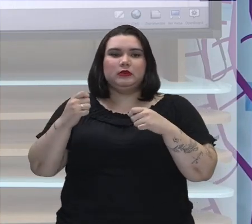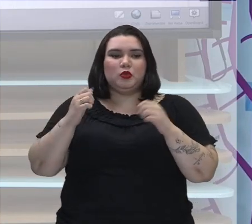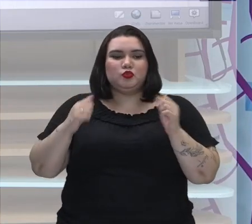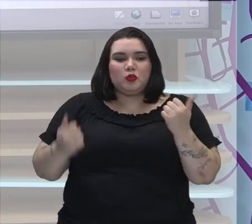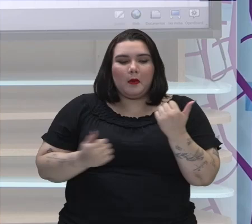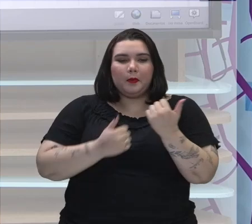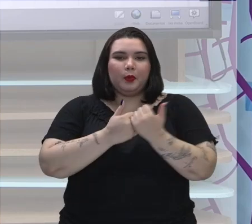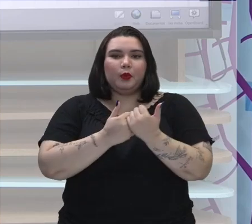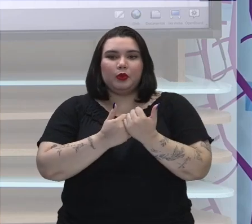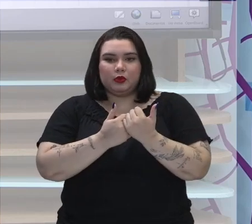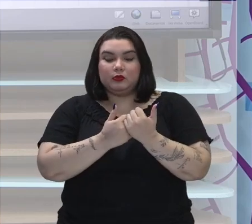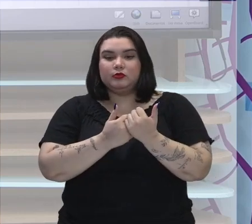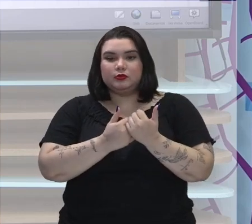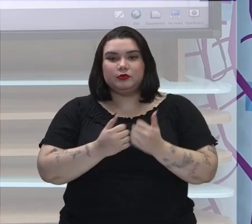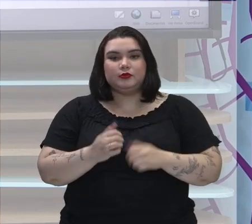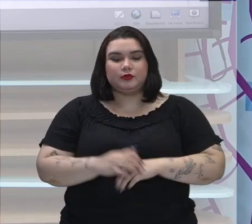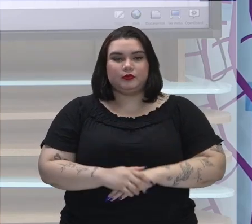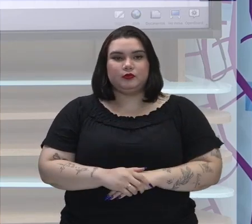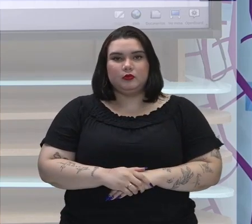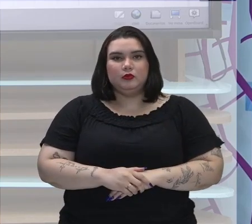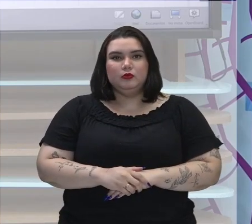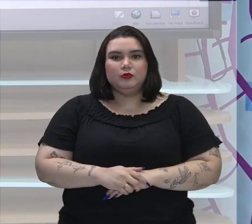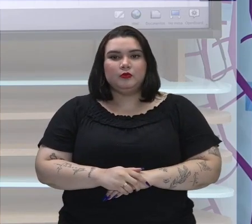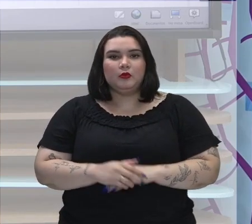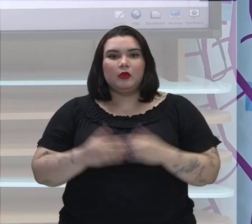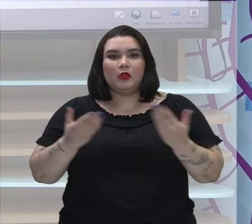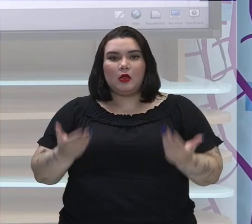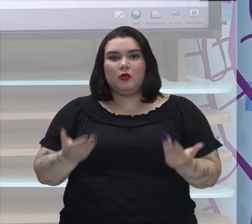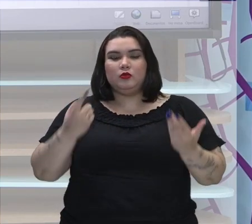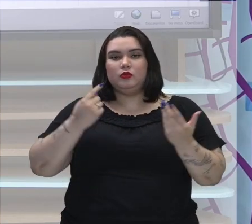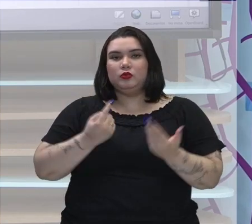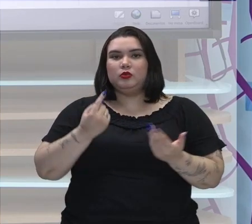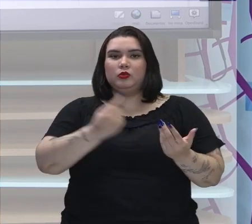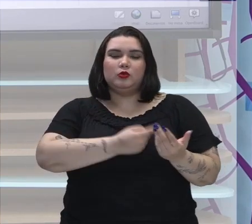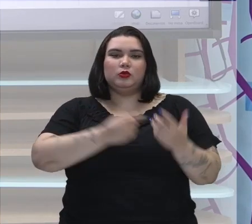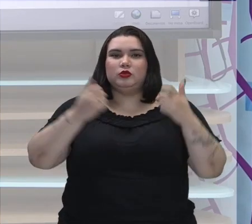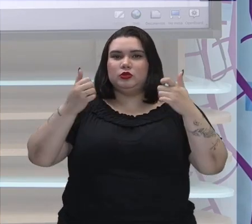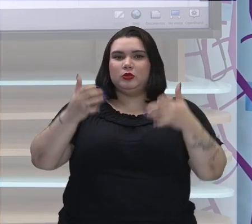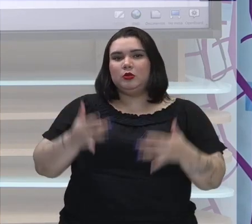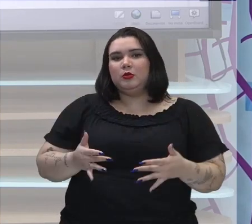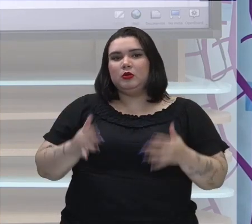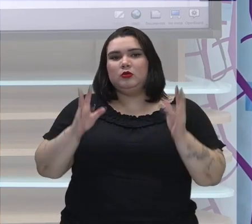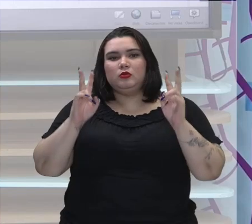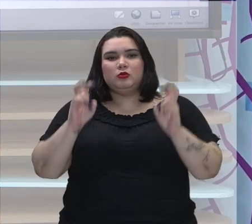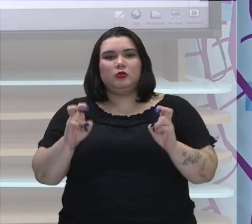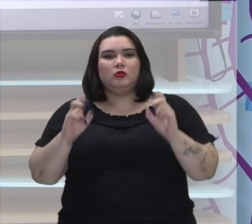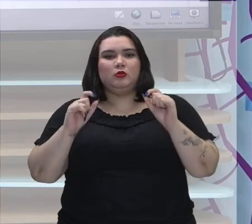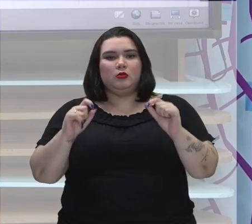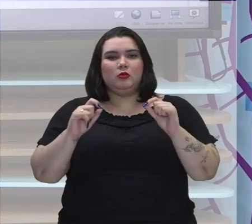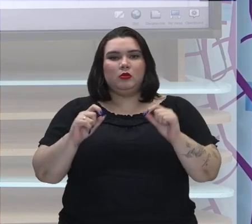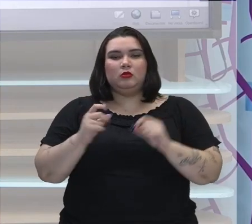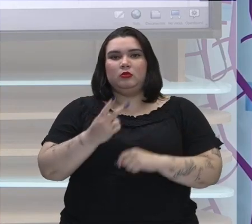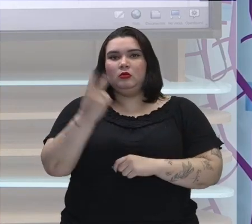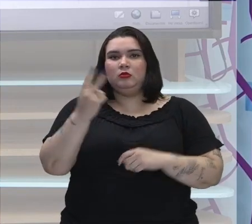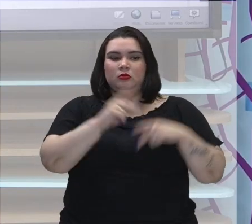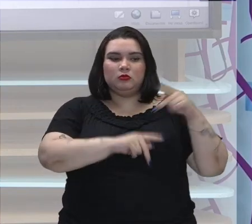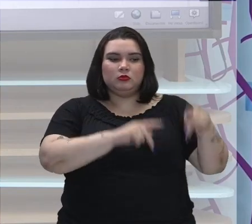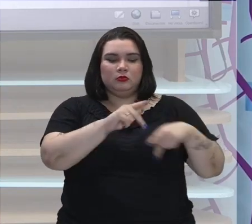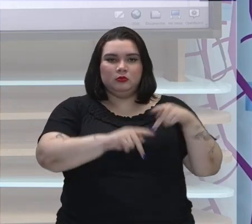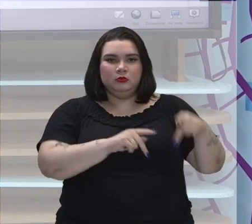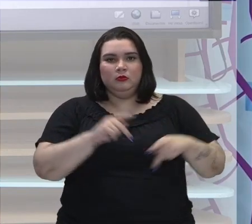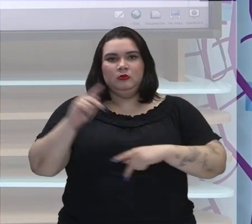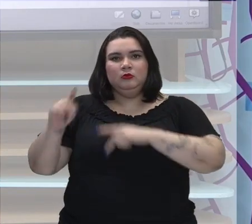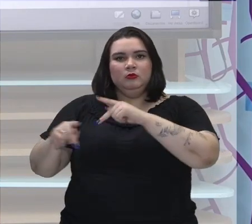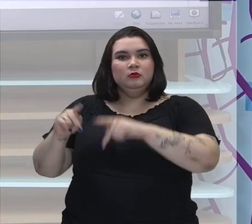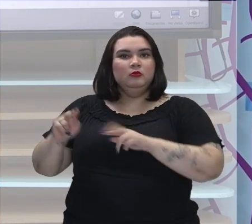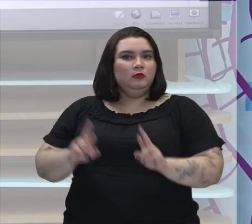colonizador. Afinal de contas, né, estamos falando aí, né, de dois povos